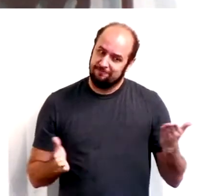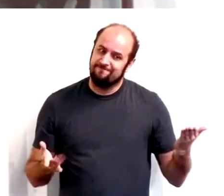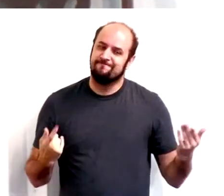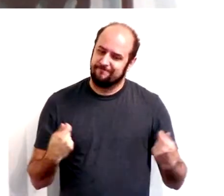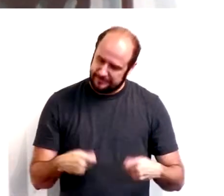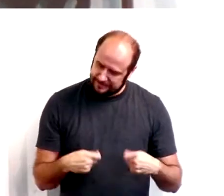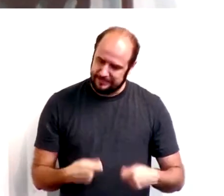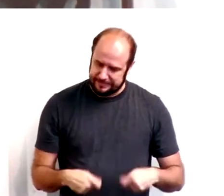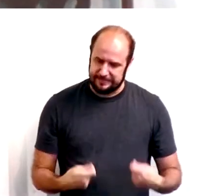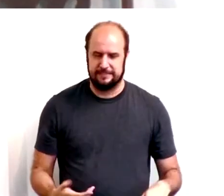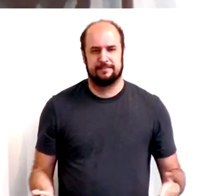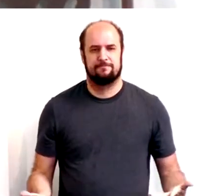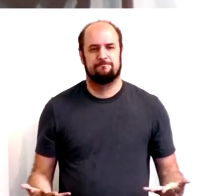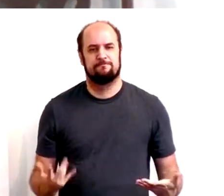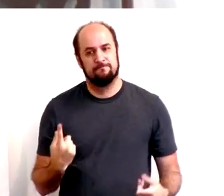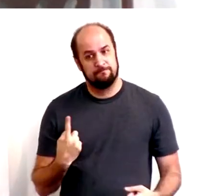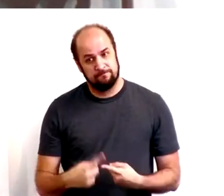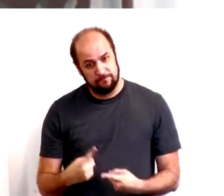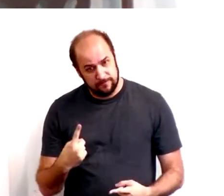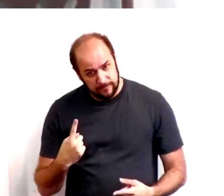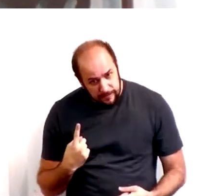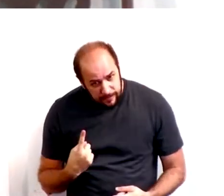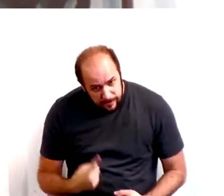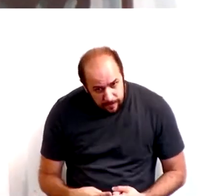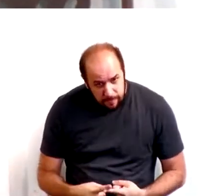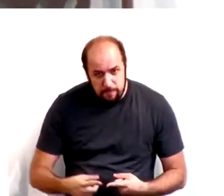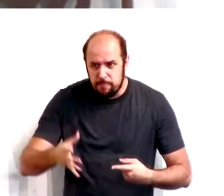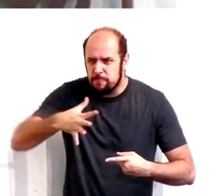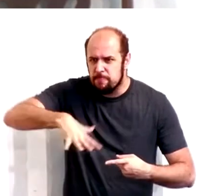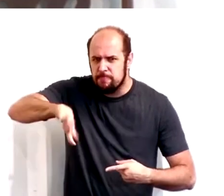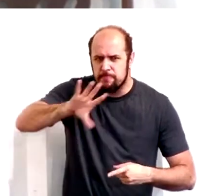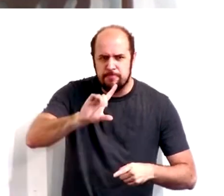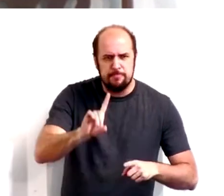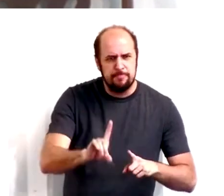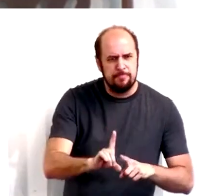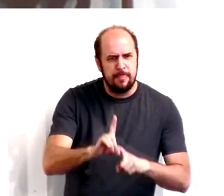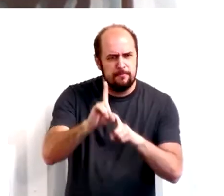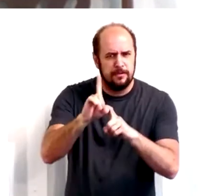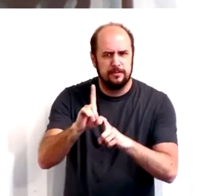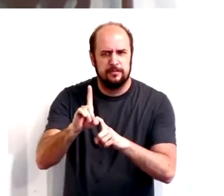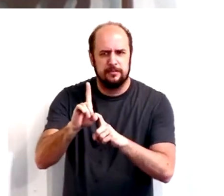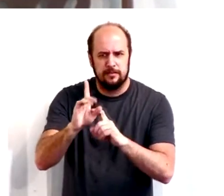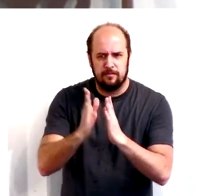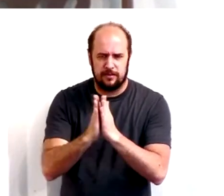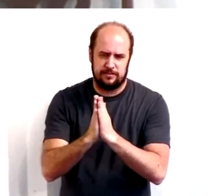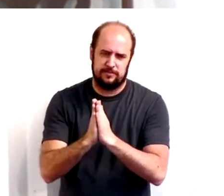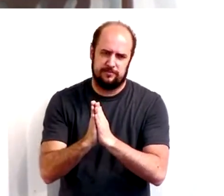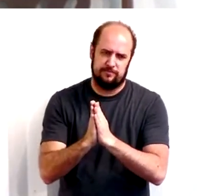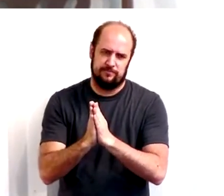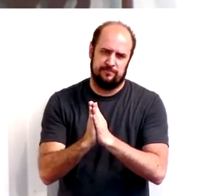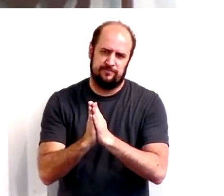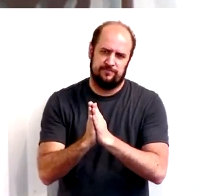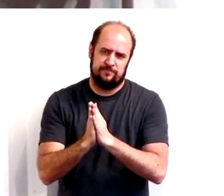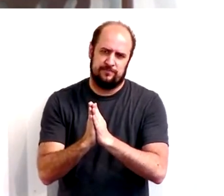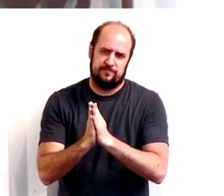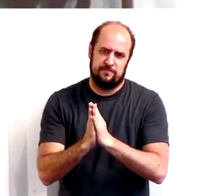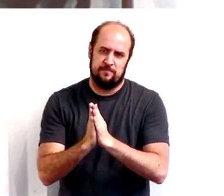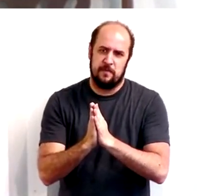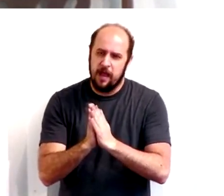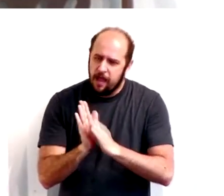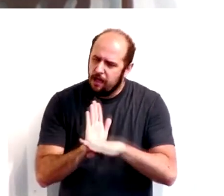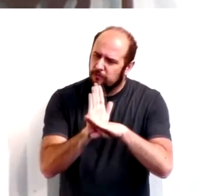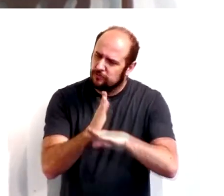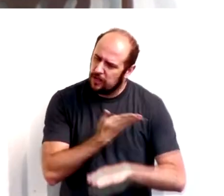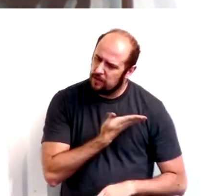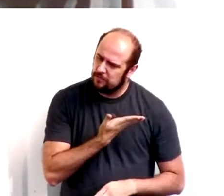precisa conhecer, pois eles dependem da sua oração, dependem do seu